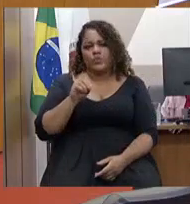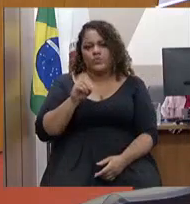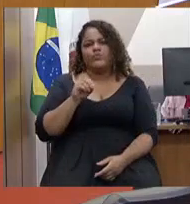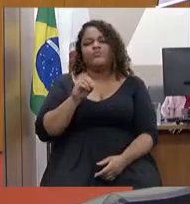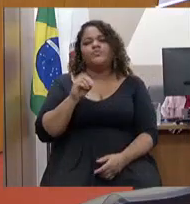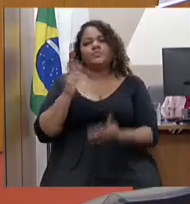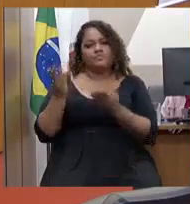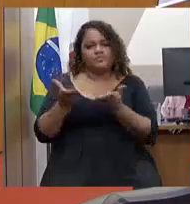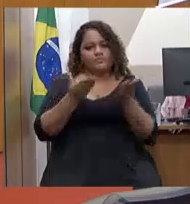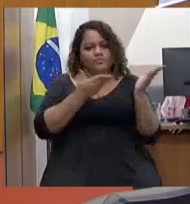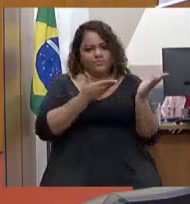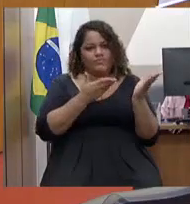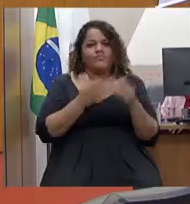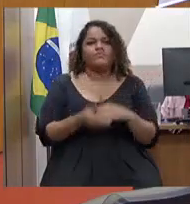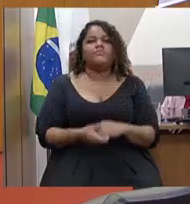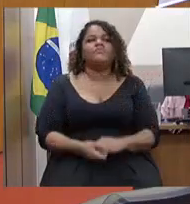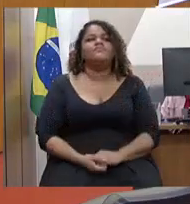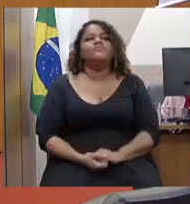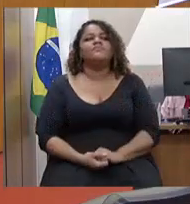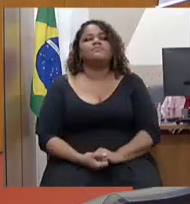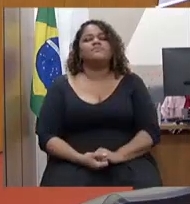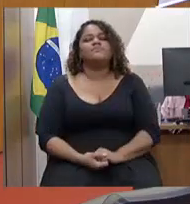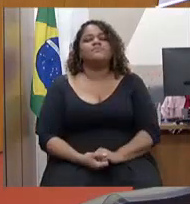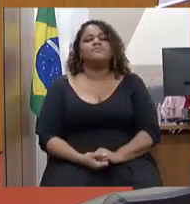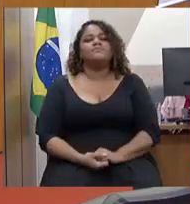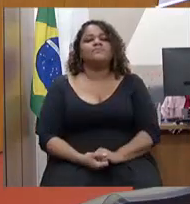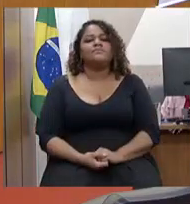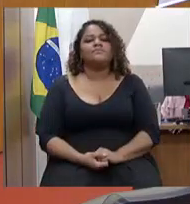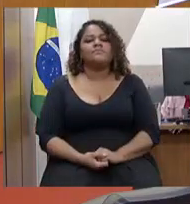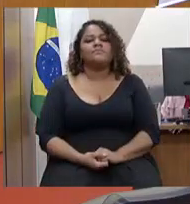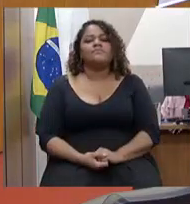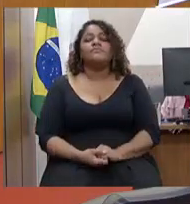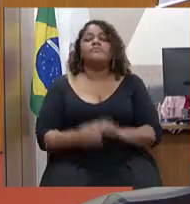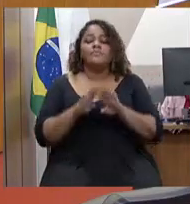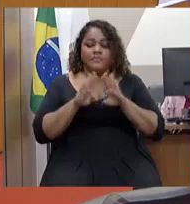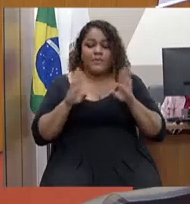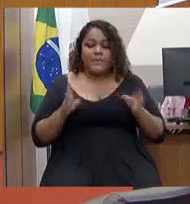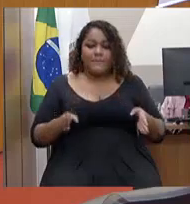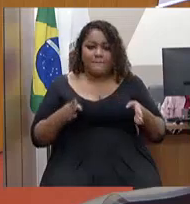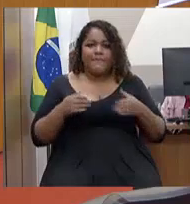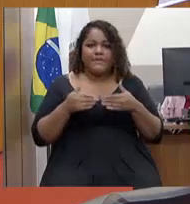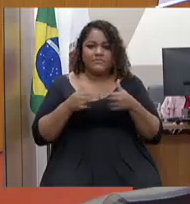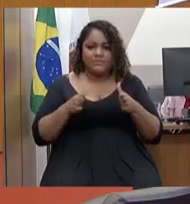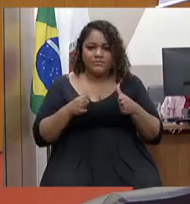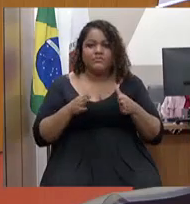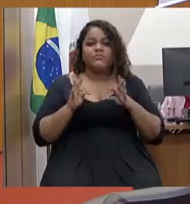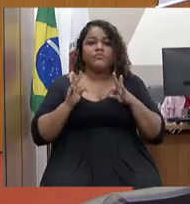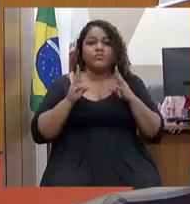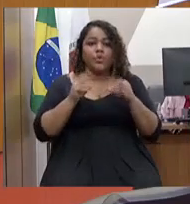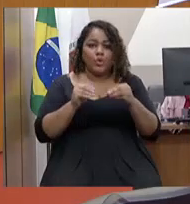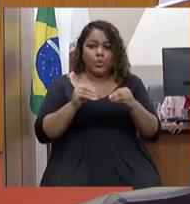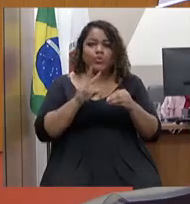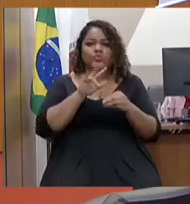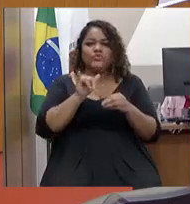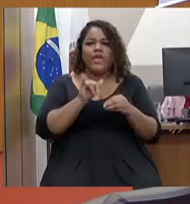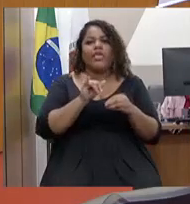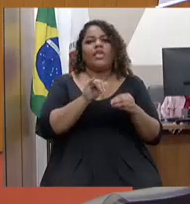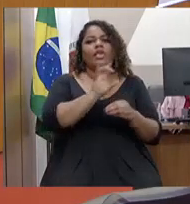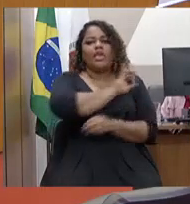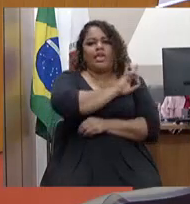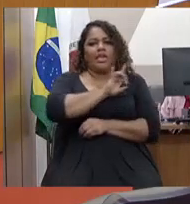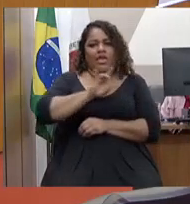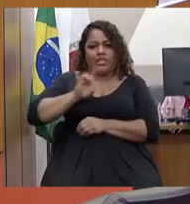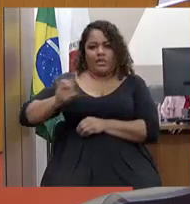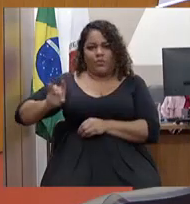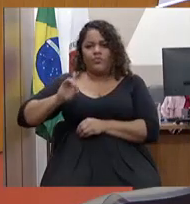vamos passar a palavra que perfeitamente nessa mesa de abertura todos os participantes falam agora uma breve saudação eu